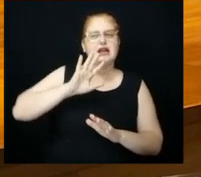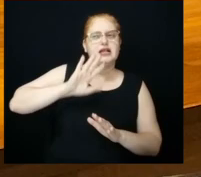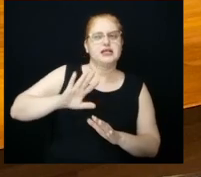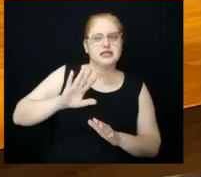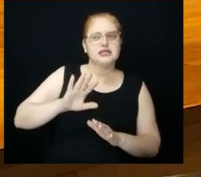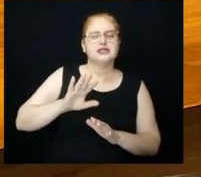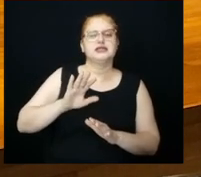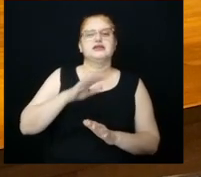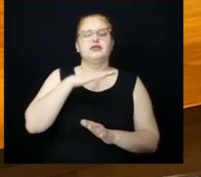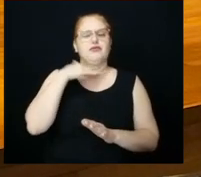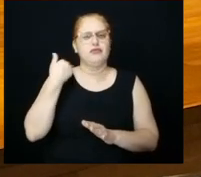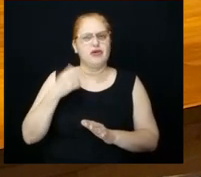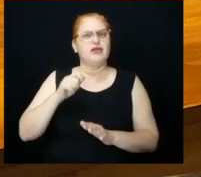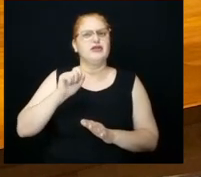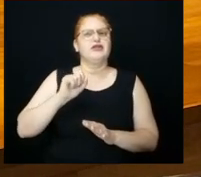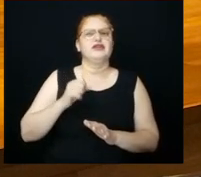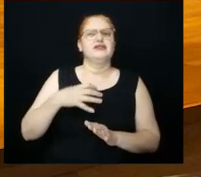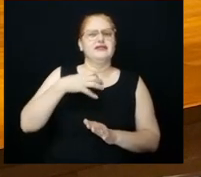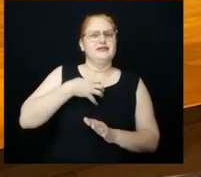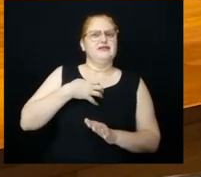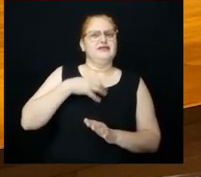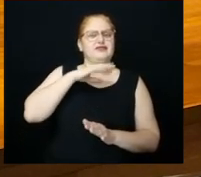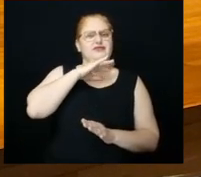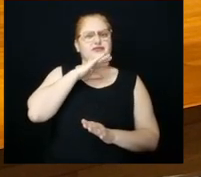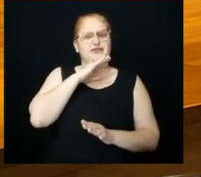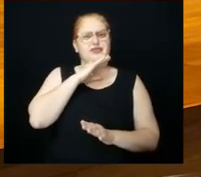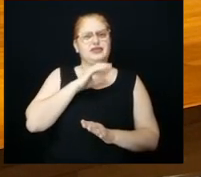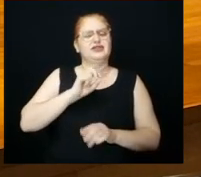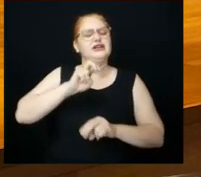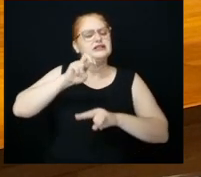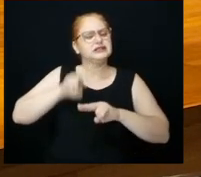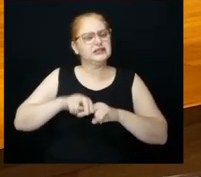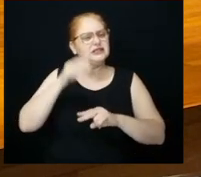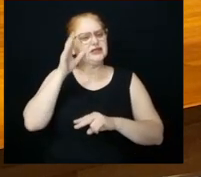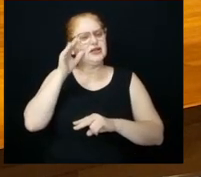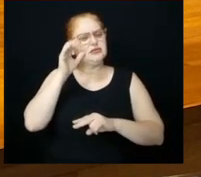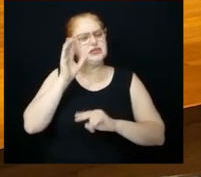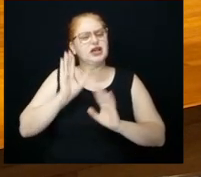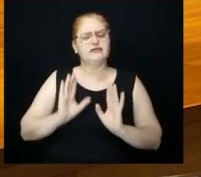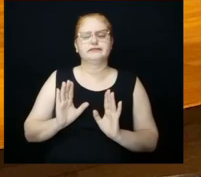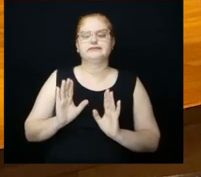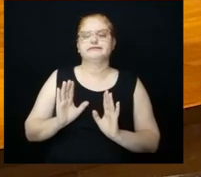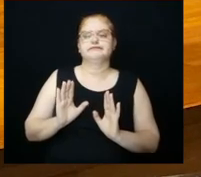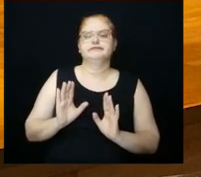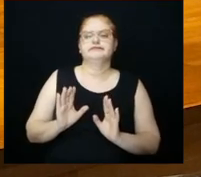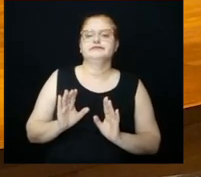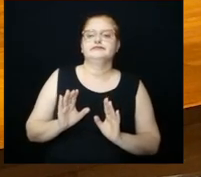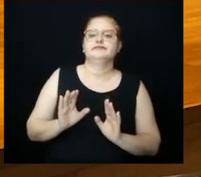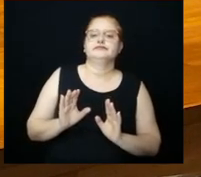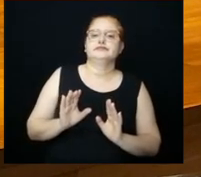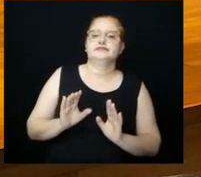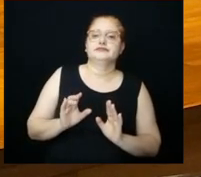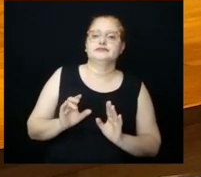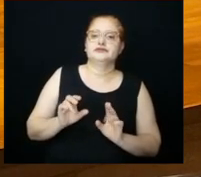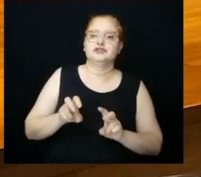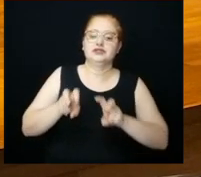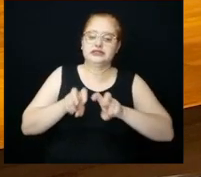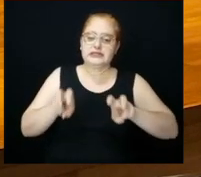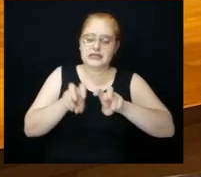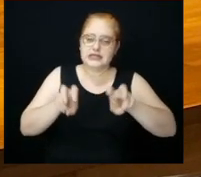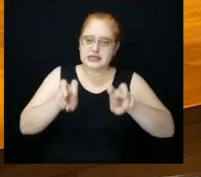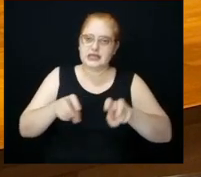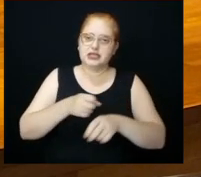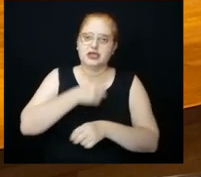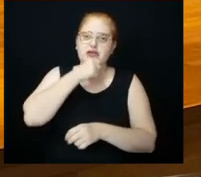Muidinga arruma o saco num banco. Senta-se e observa o recanto conservado. Até assentos encostos,